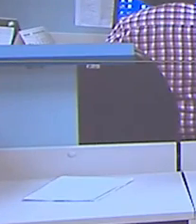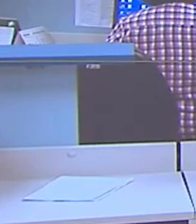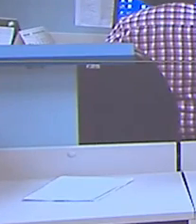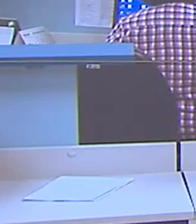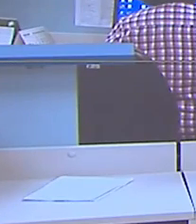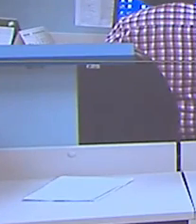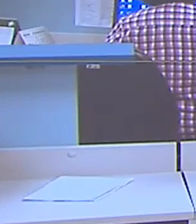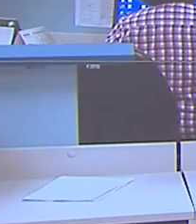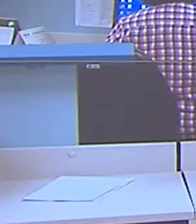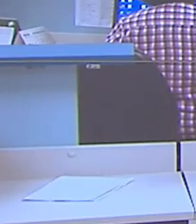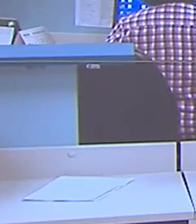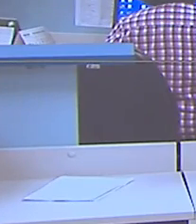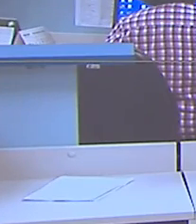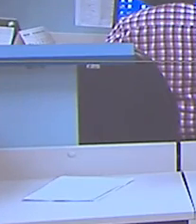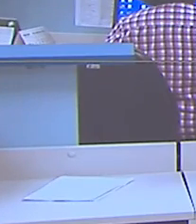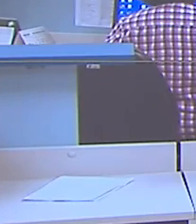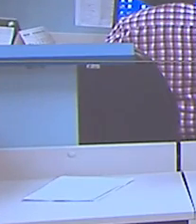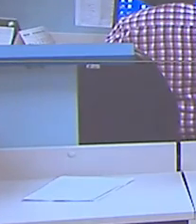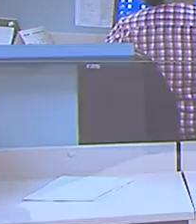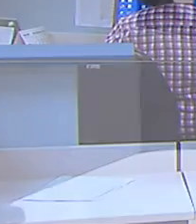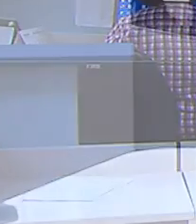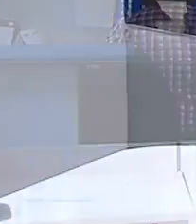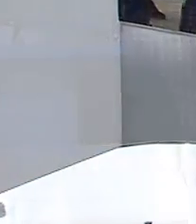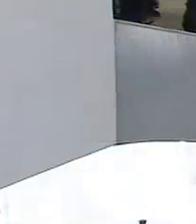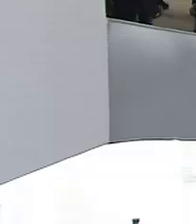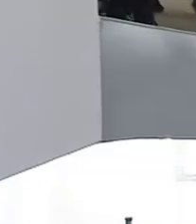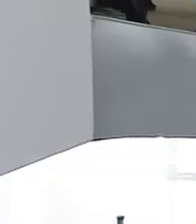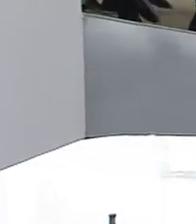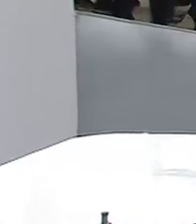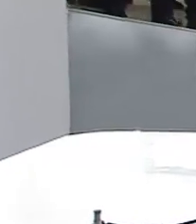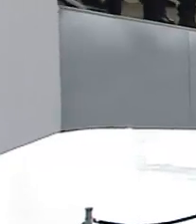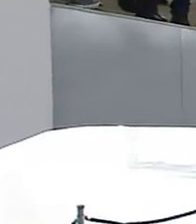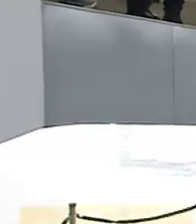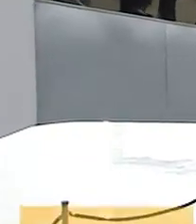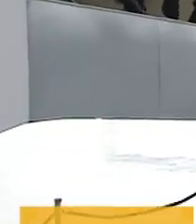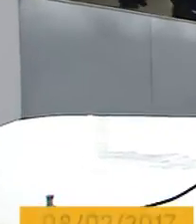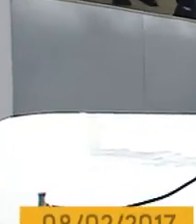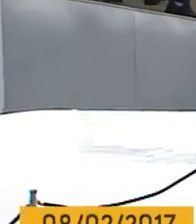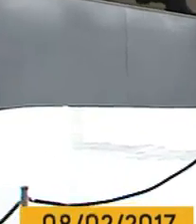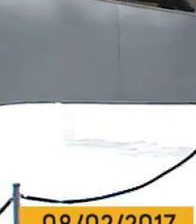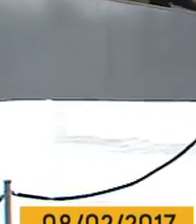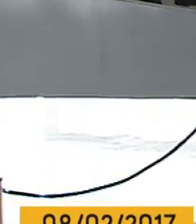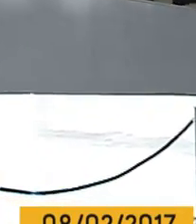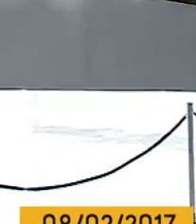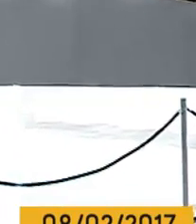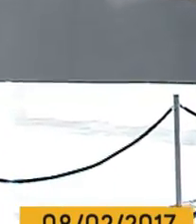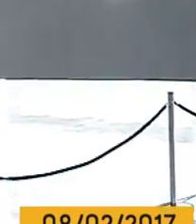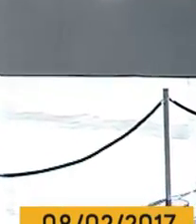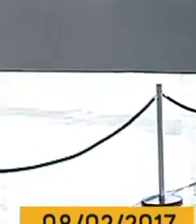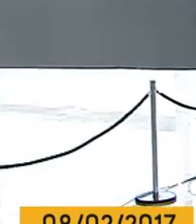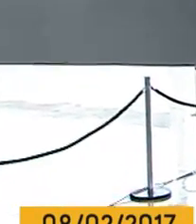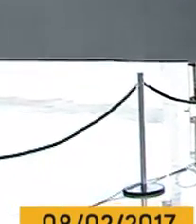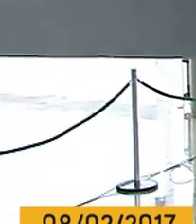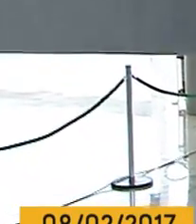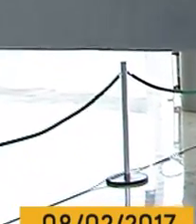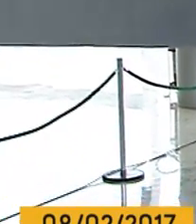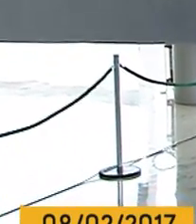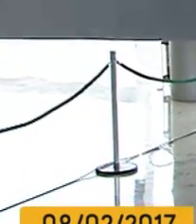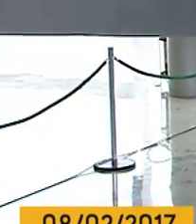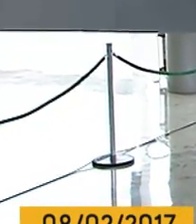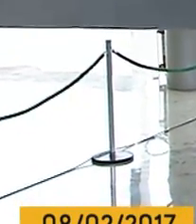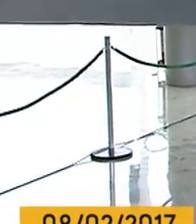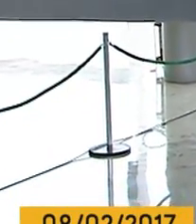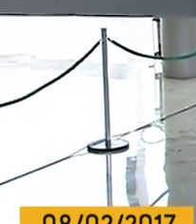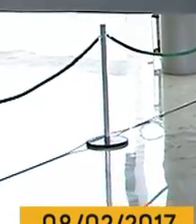escolar vamos acompanhar do secretário geral da Confederação Nacional dos Municípios Eduardo